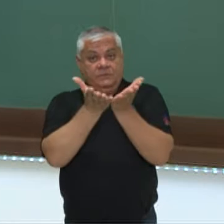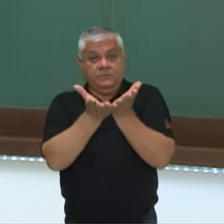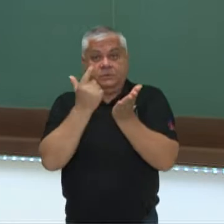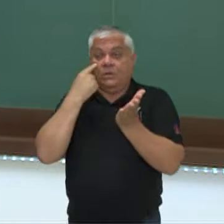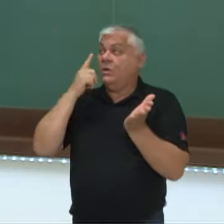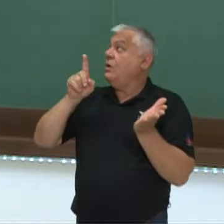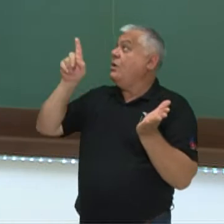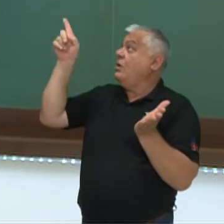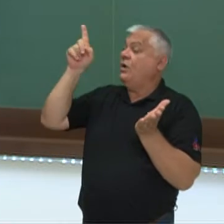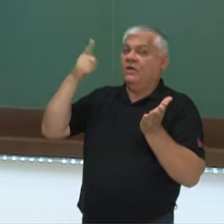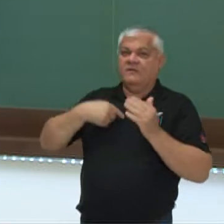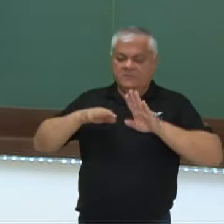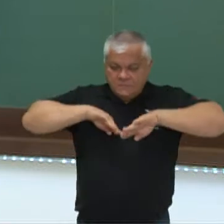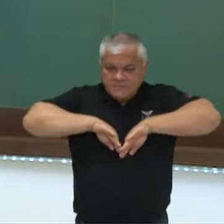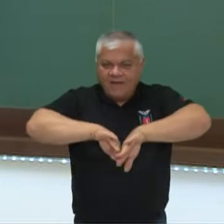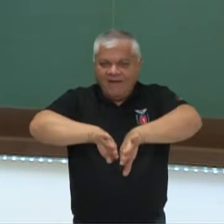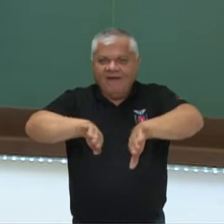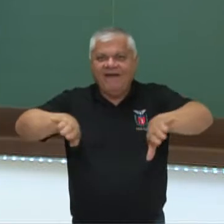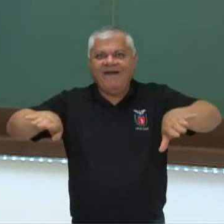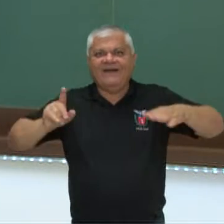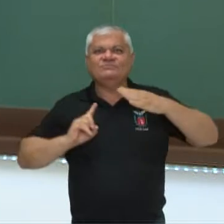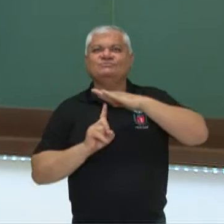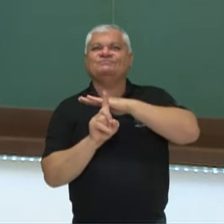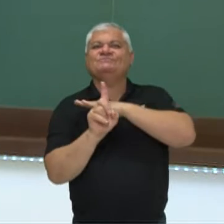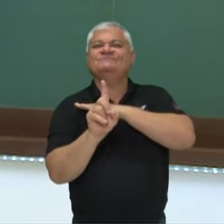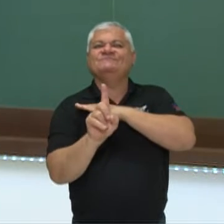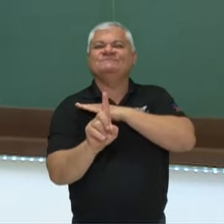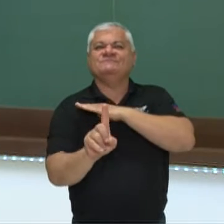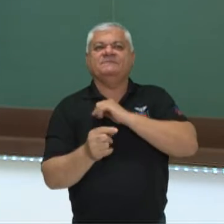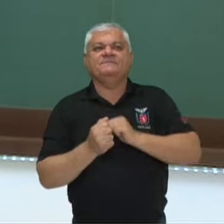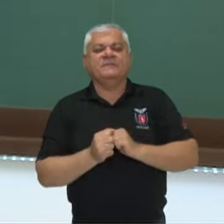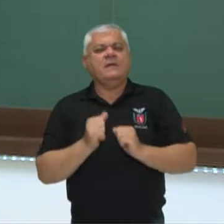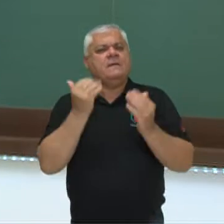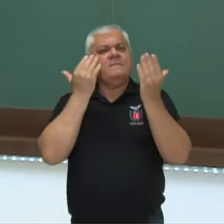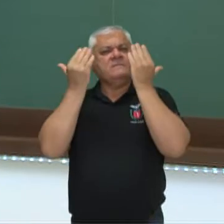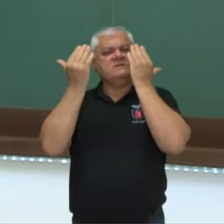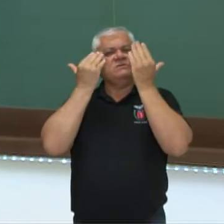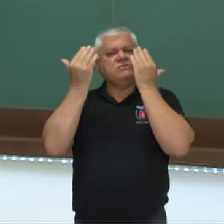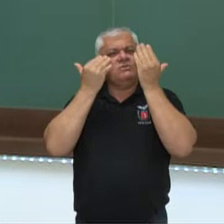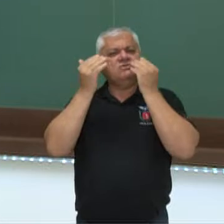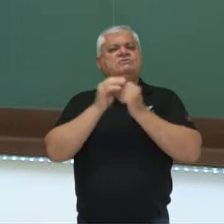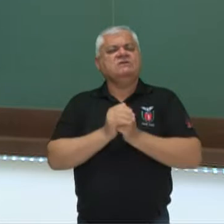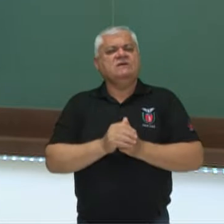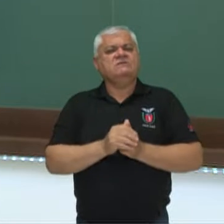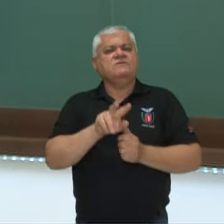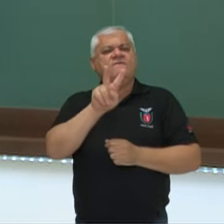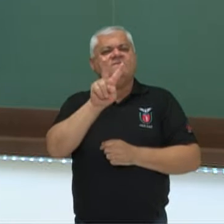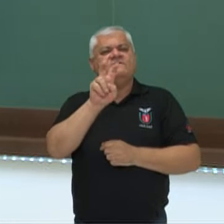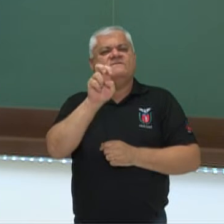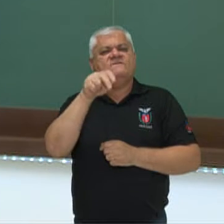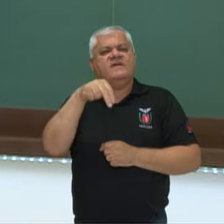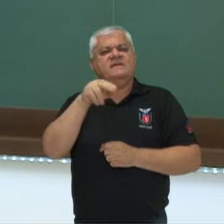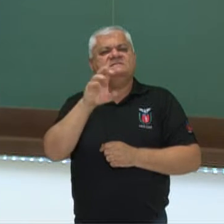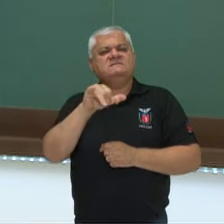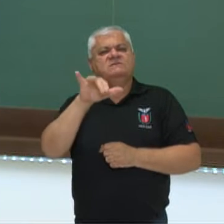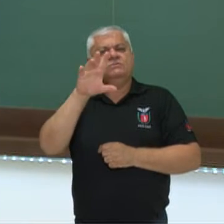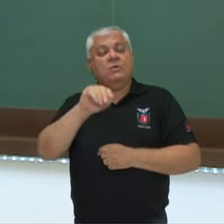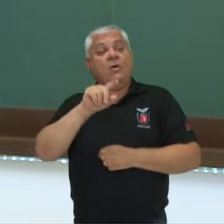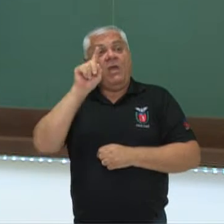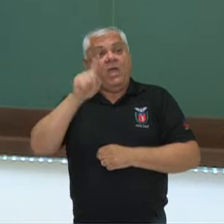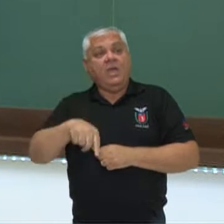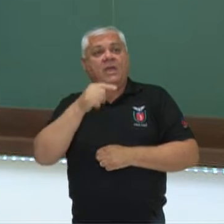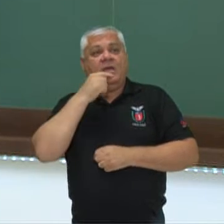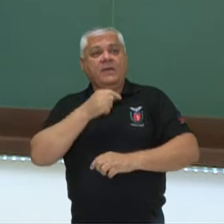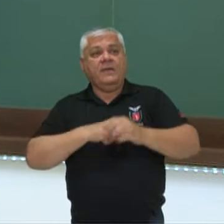gente vai mergulhar nele, né. Psicologia de um vencido é um soneto, uma forma fixa da poesia com